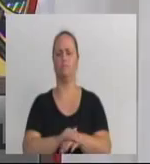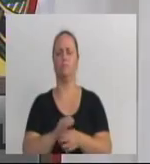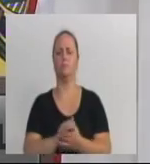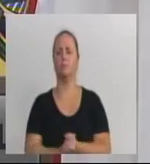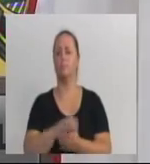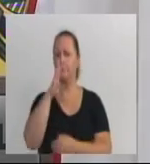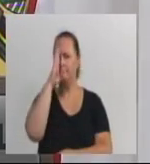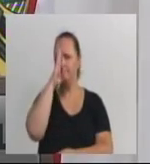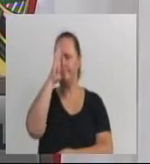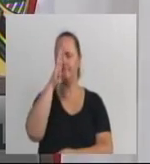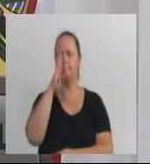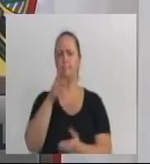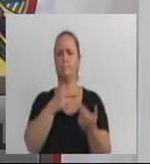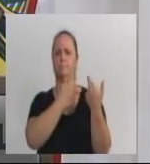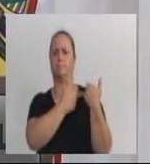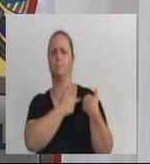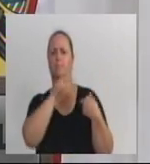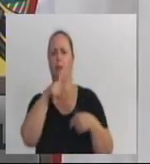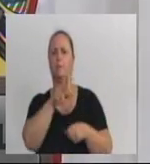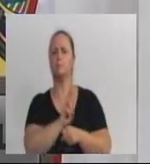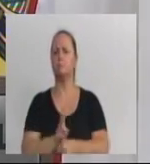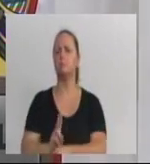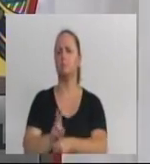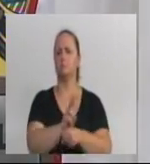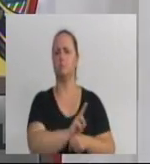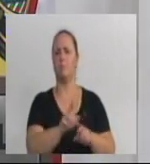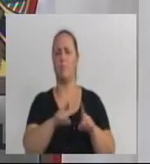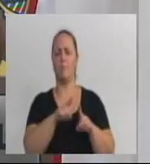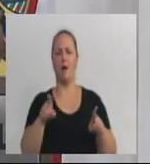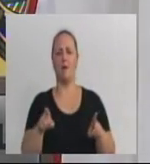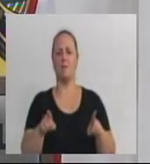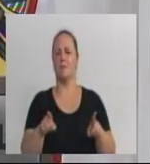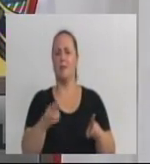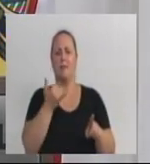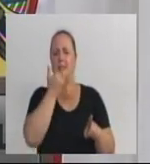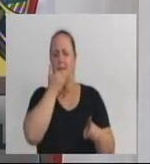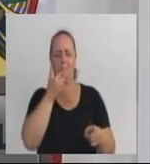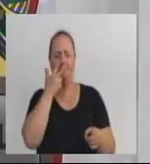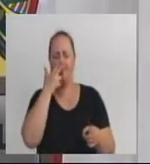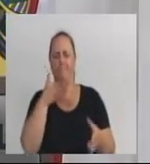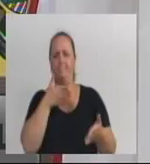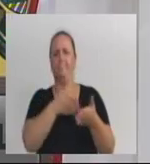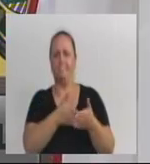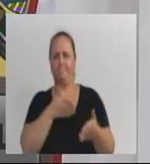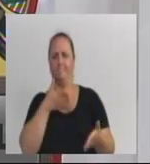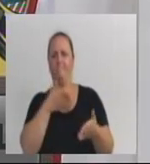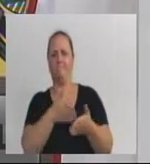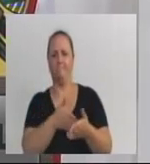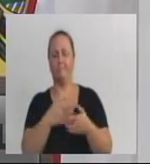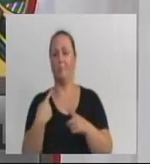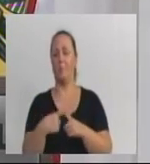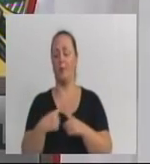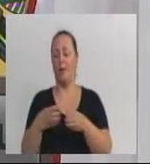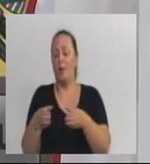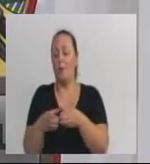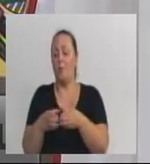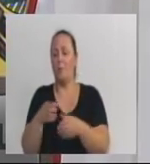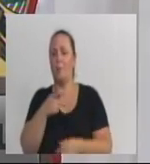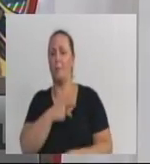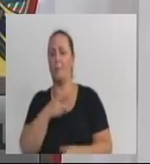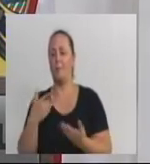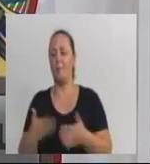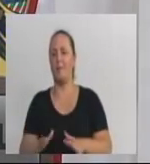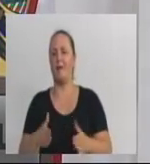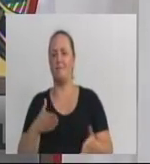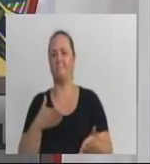de fiscalizar. E, dessa forma, somos impedidos, né, pela bancada governista que, mais uma vez, impede